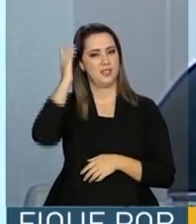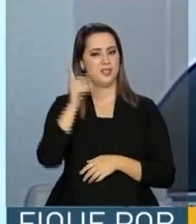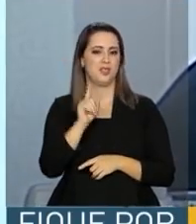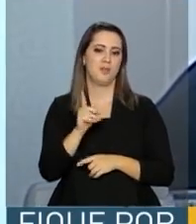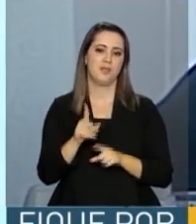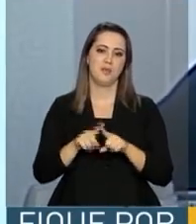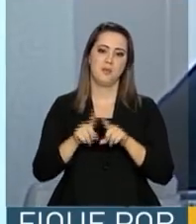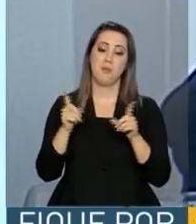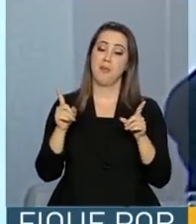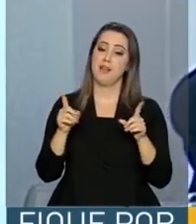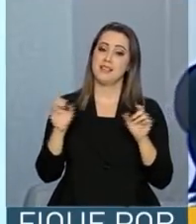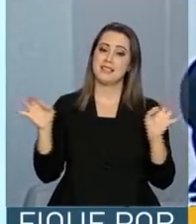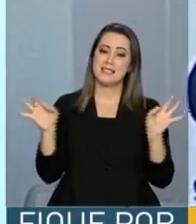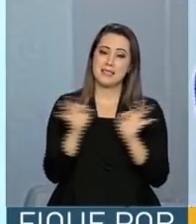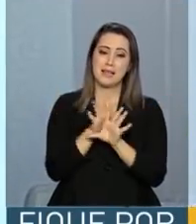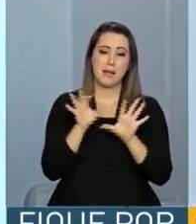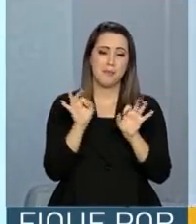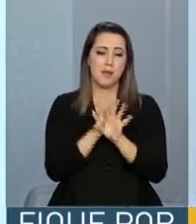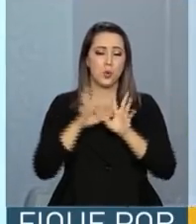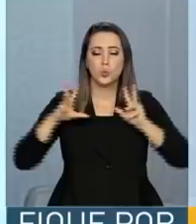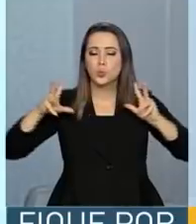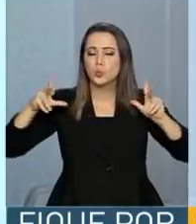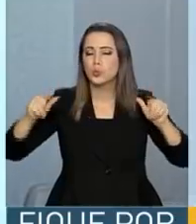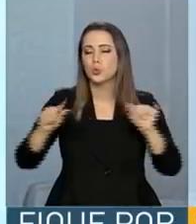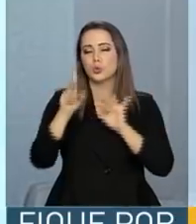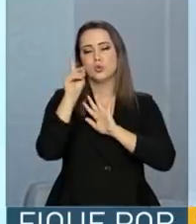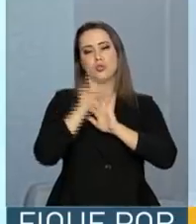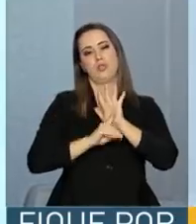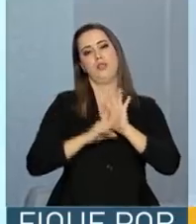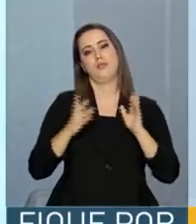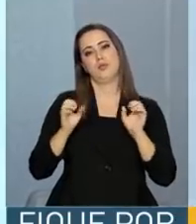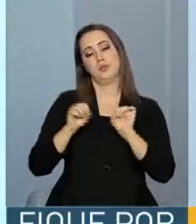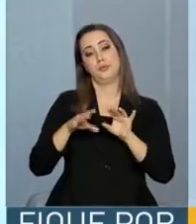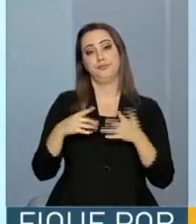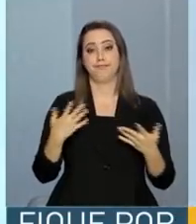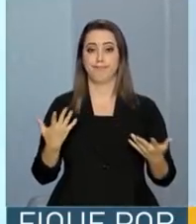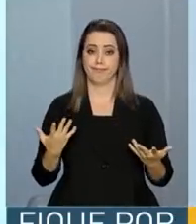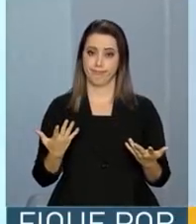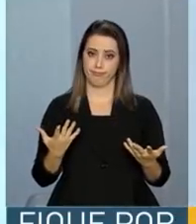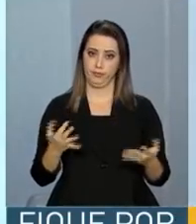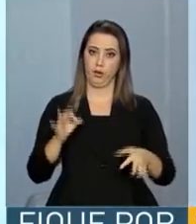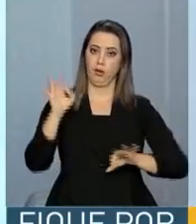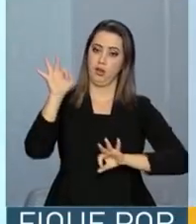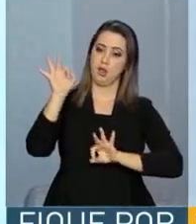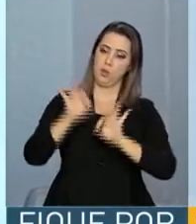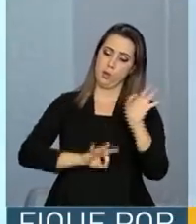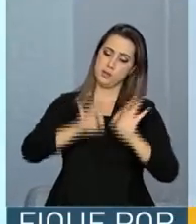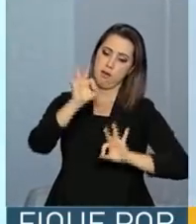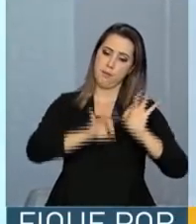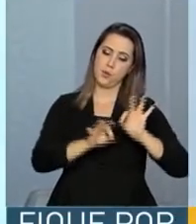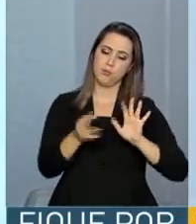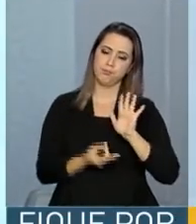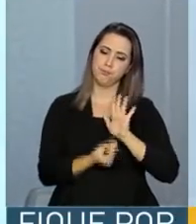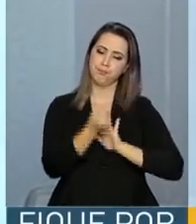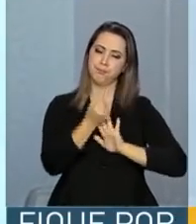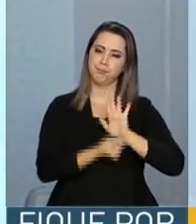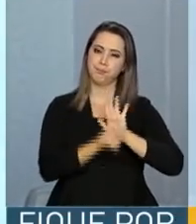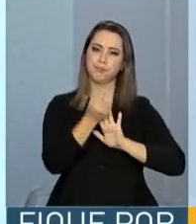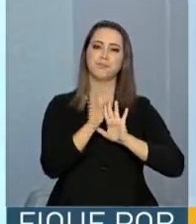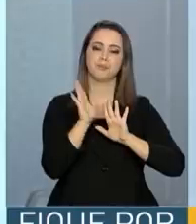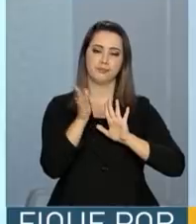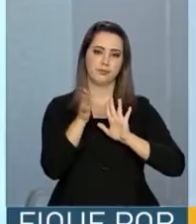isso que um cabaré com todos os direitos da educação foi muito bem nós formatamos o projeto de orçamento já